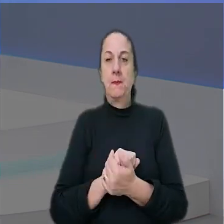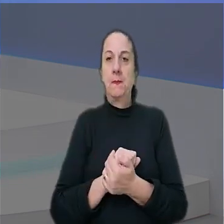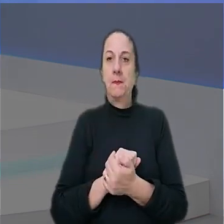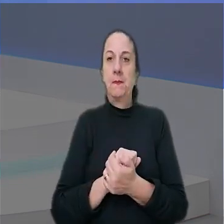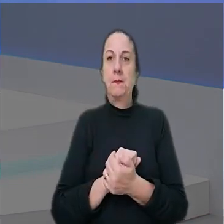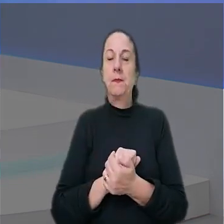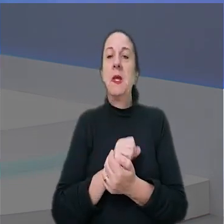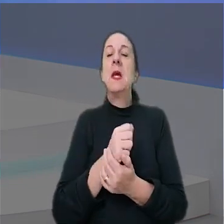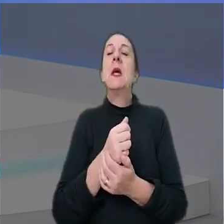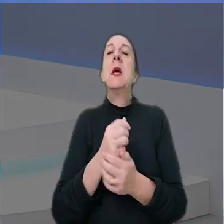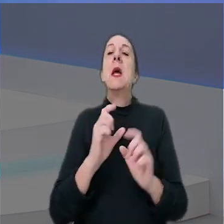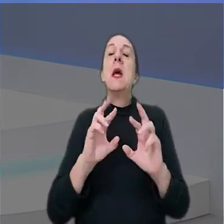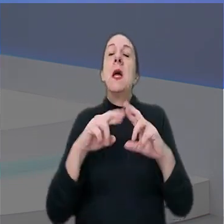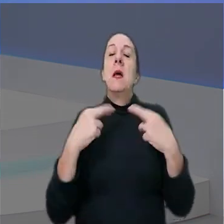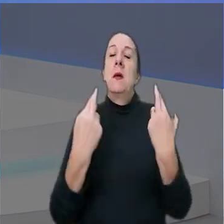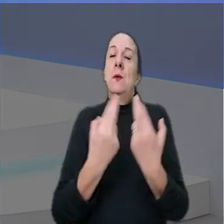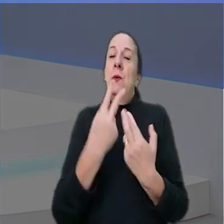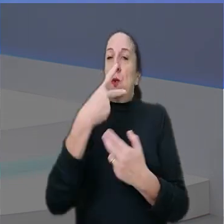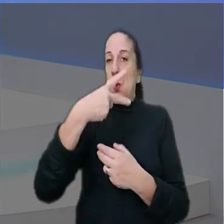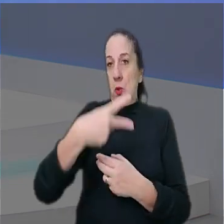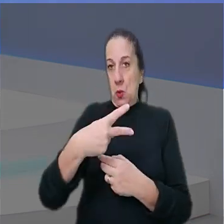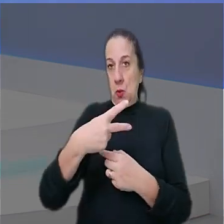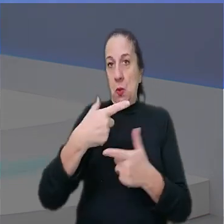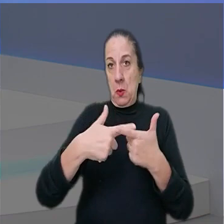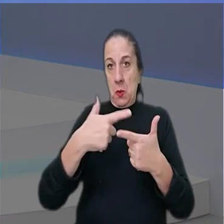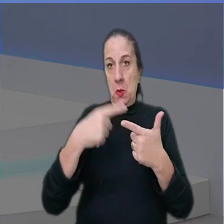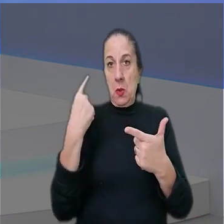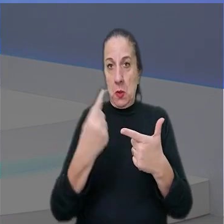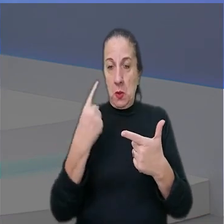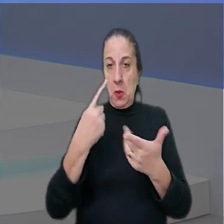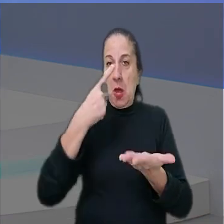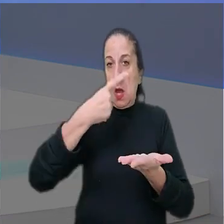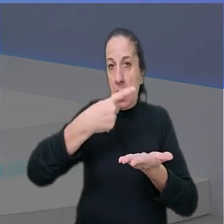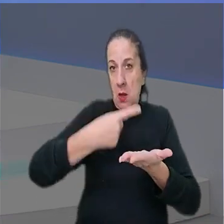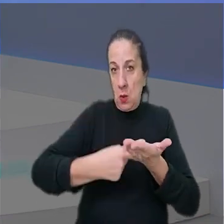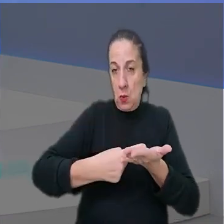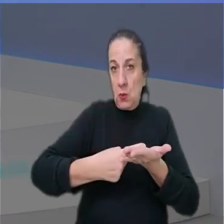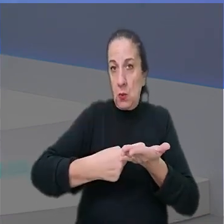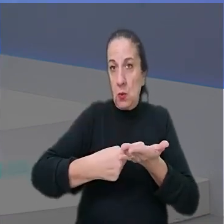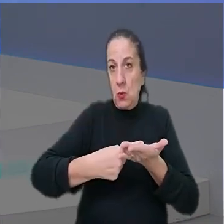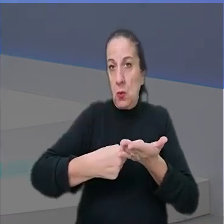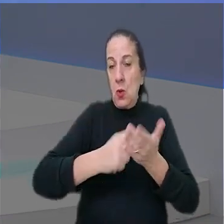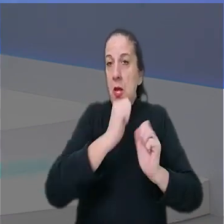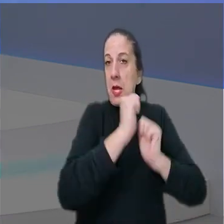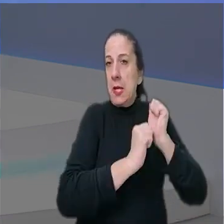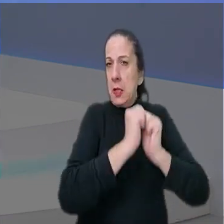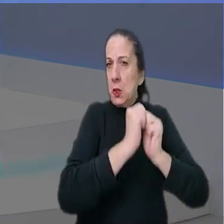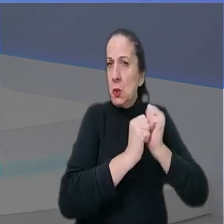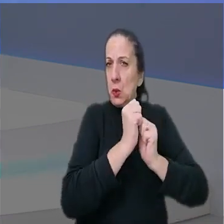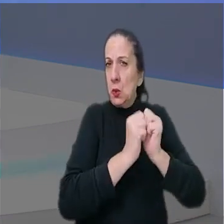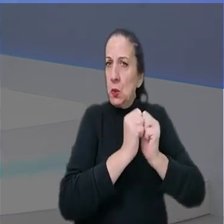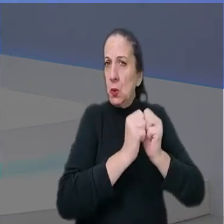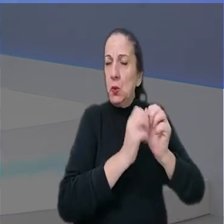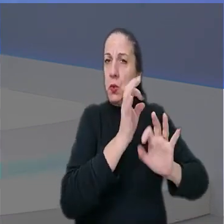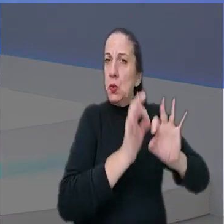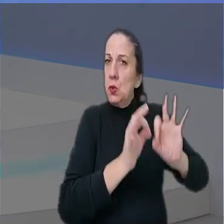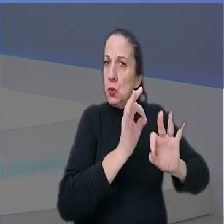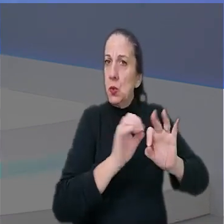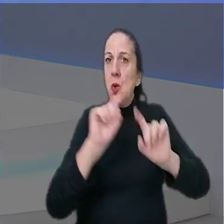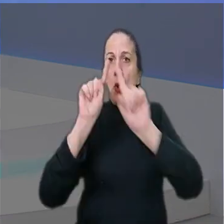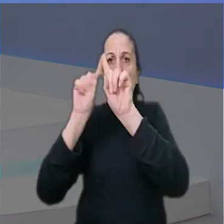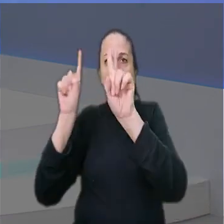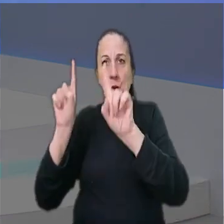você. E na seção 2 de dissídios individuais do TST, um acordo firmado entre uma indústria em